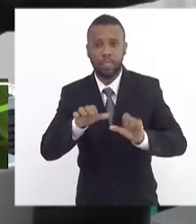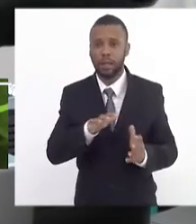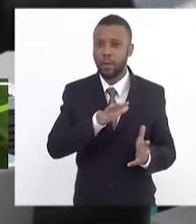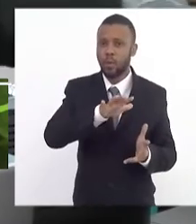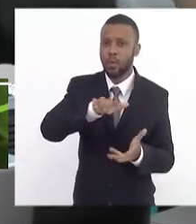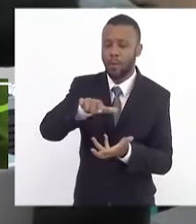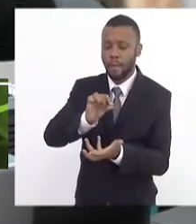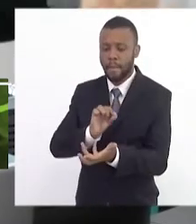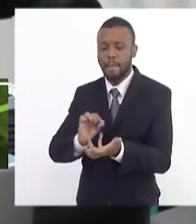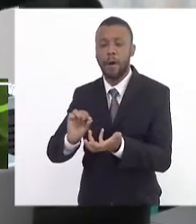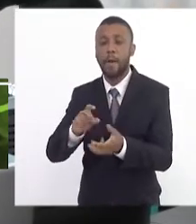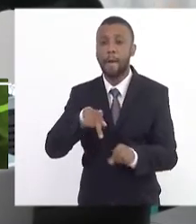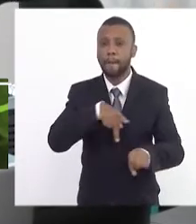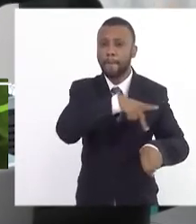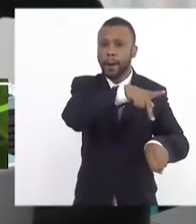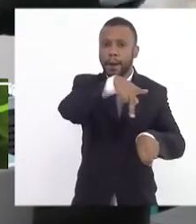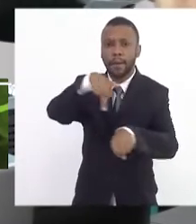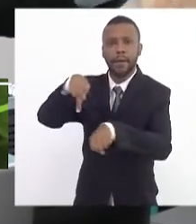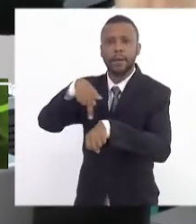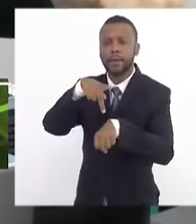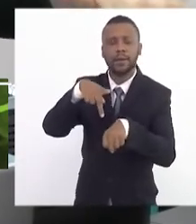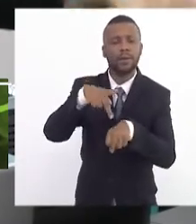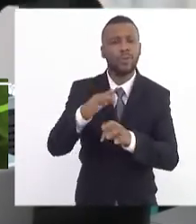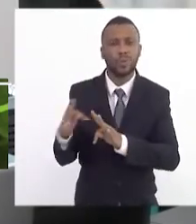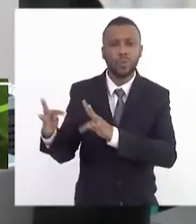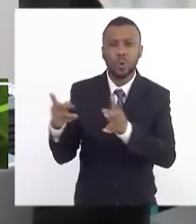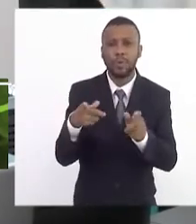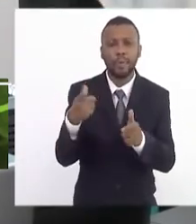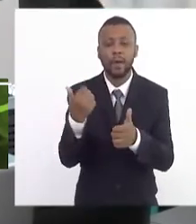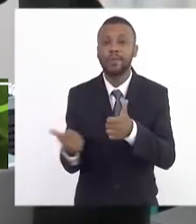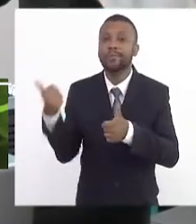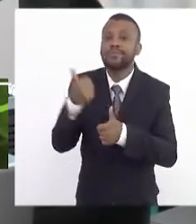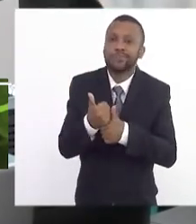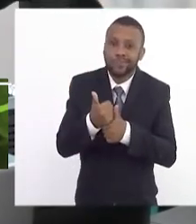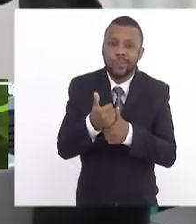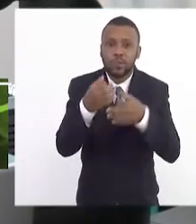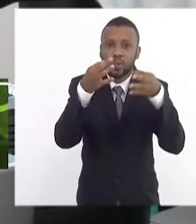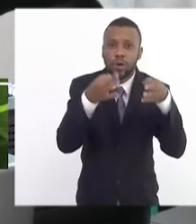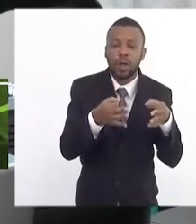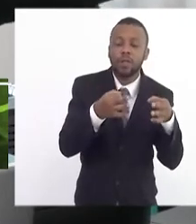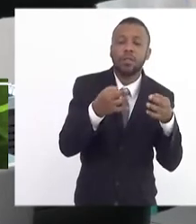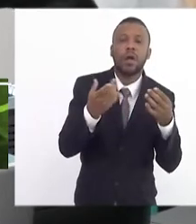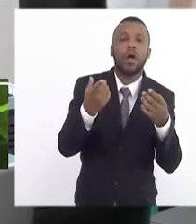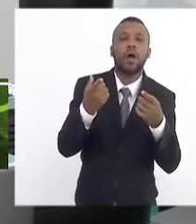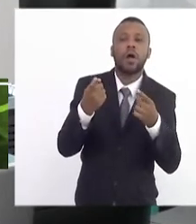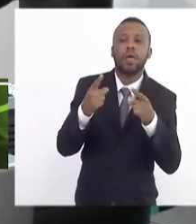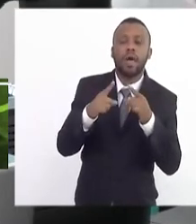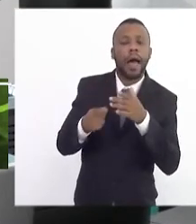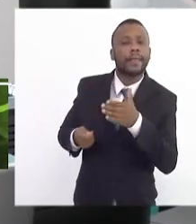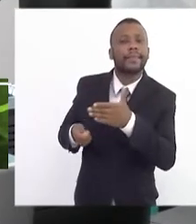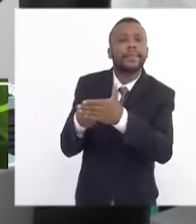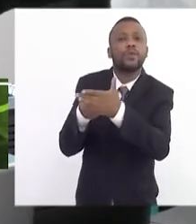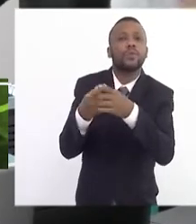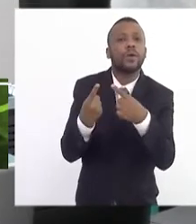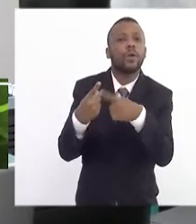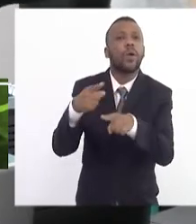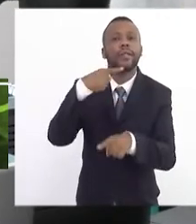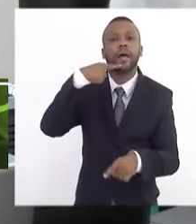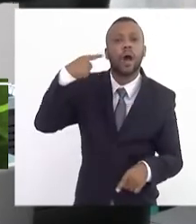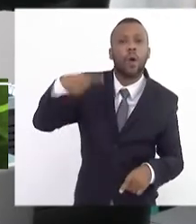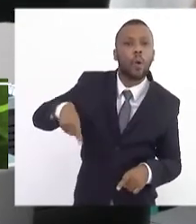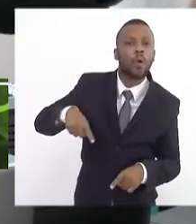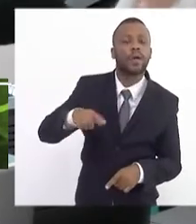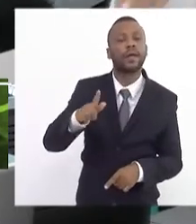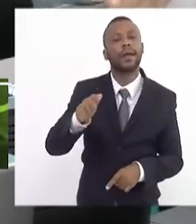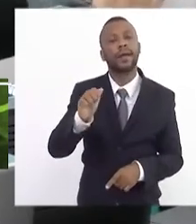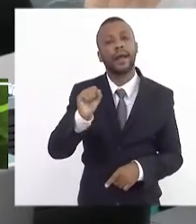os países, para suprir, né, o justo boicote à Rússia, né, de gás, petróleo,